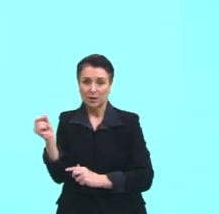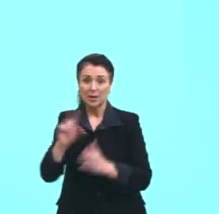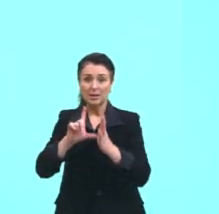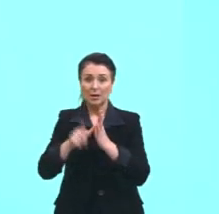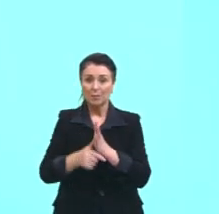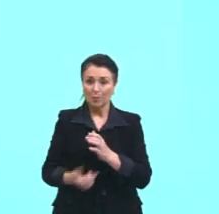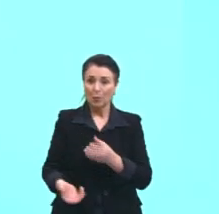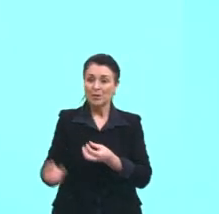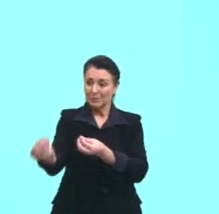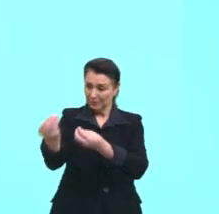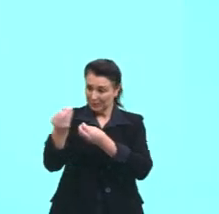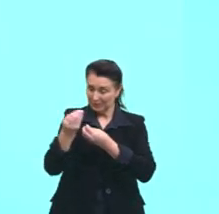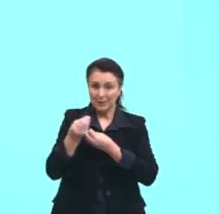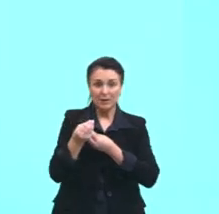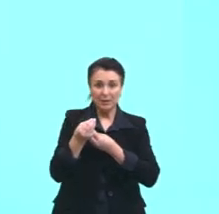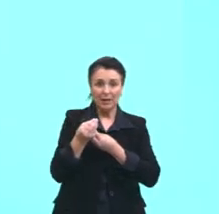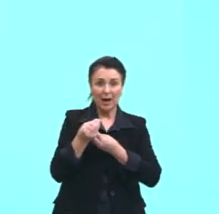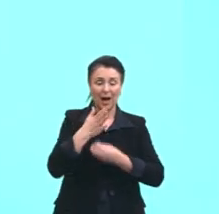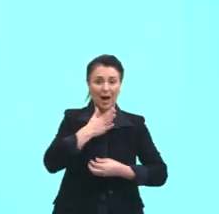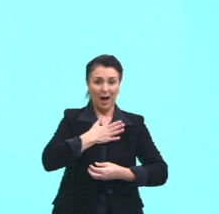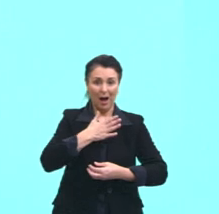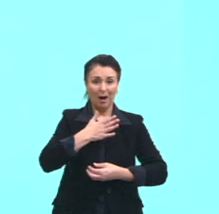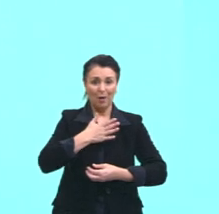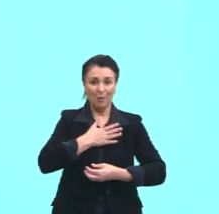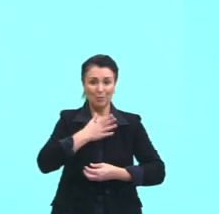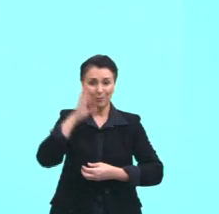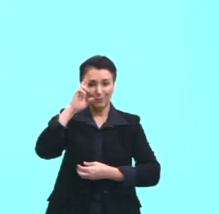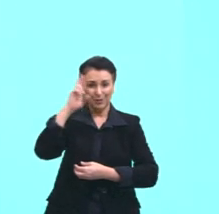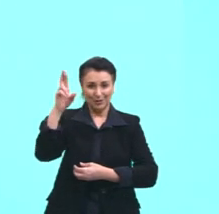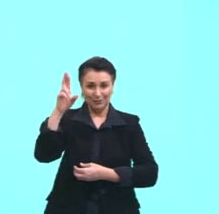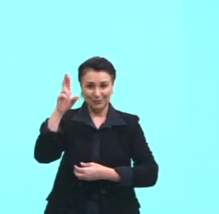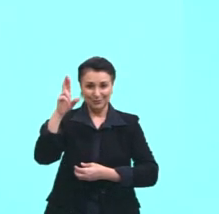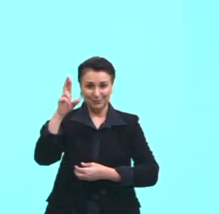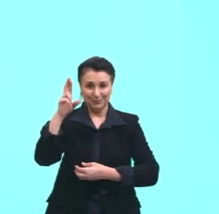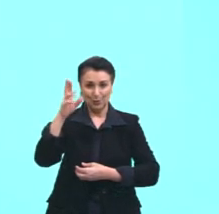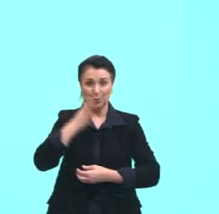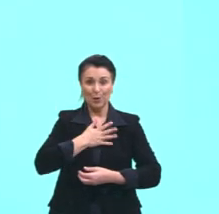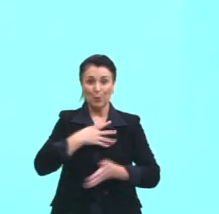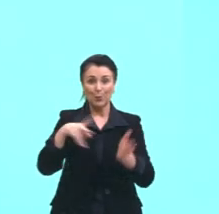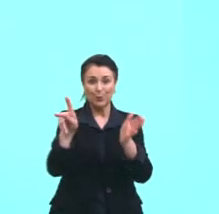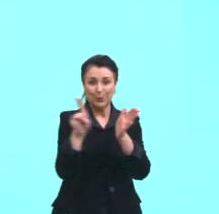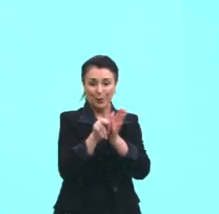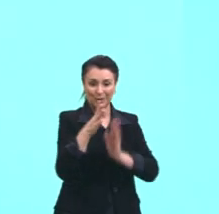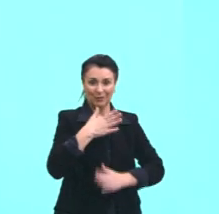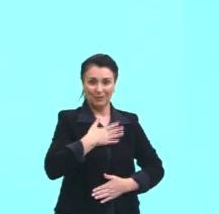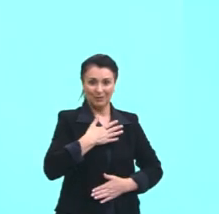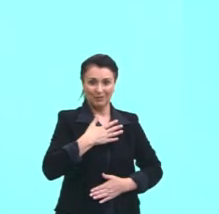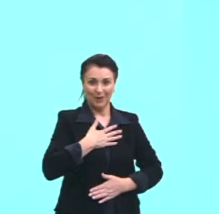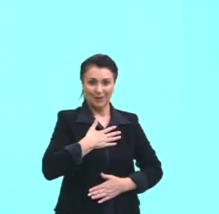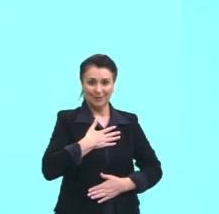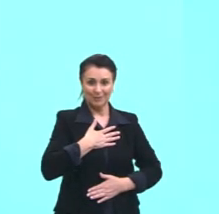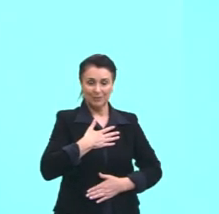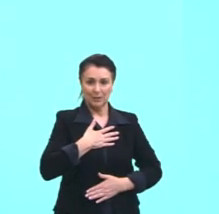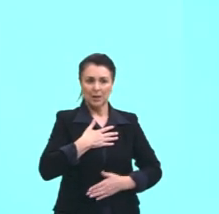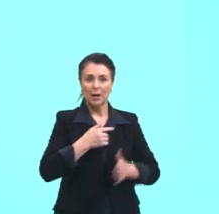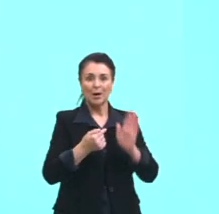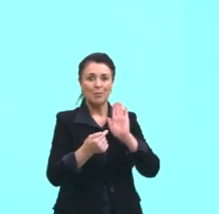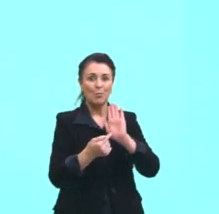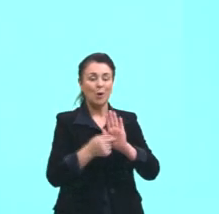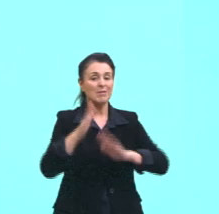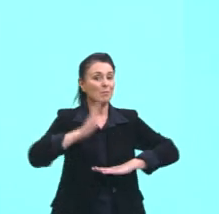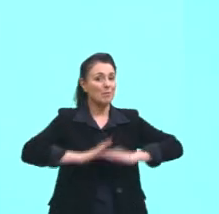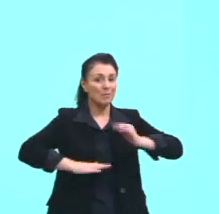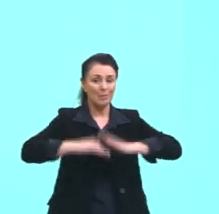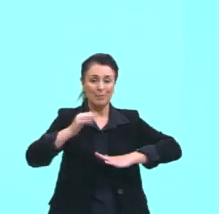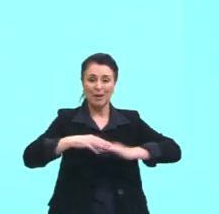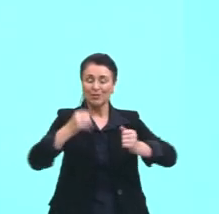ao meu mestre viventes na propriedade de calixtus então mostrando um pouco essa prática da escravidão que era muito